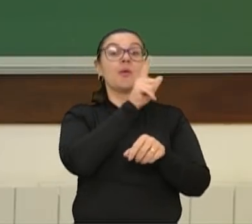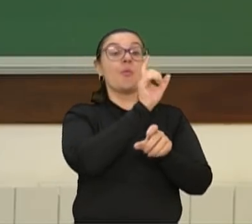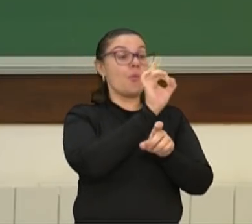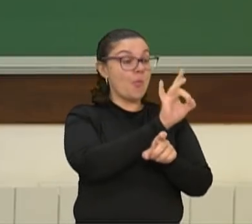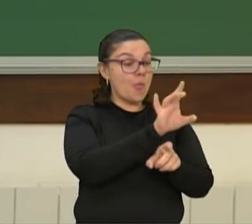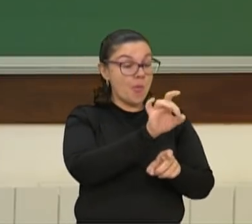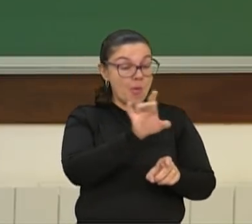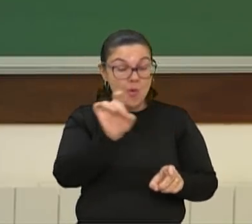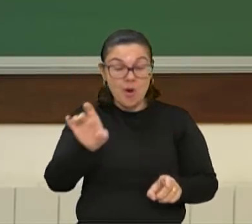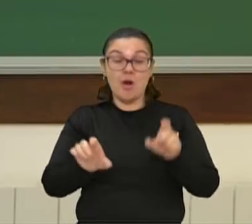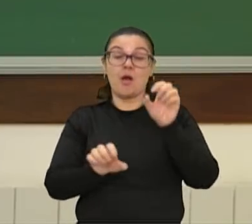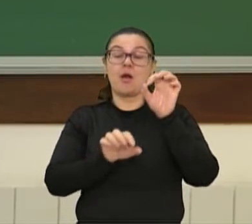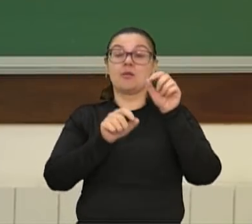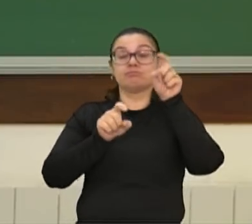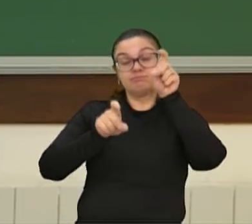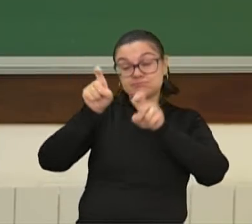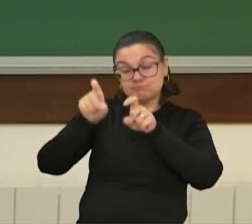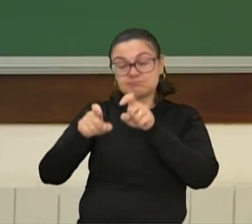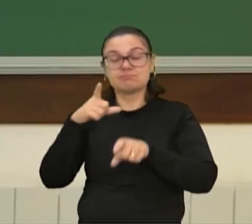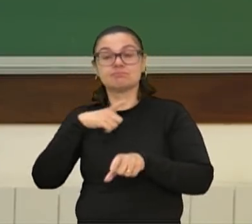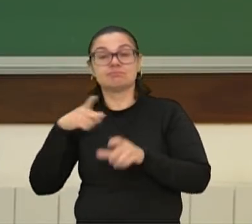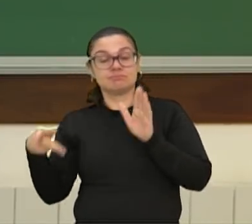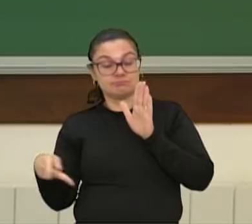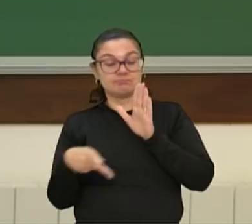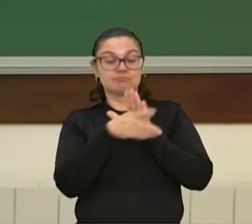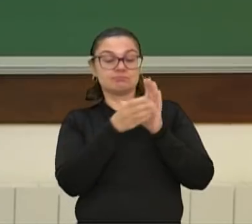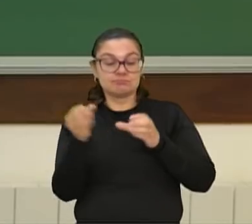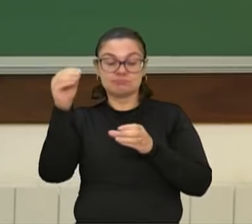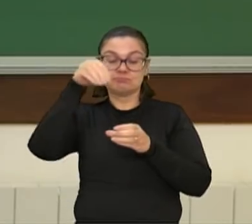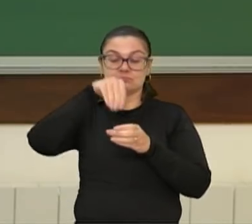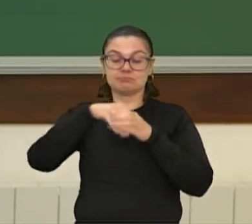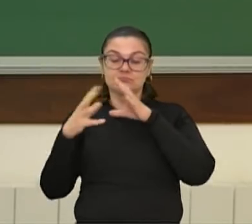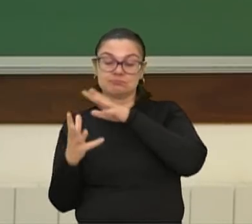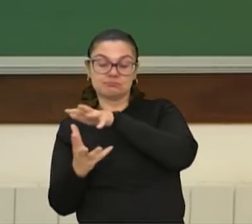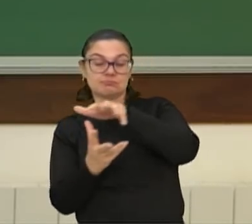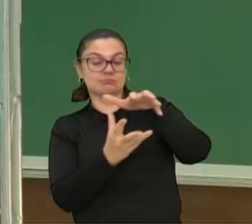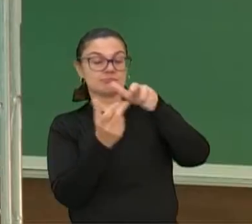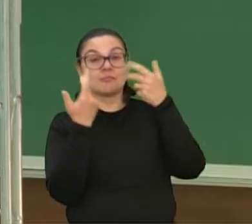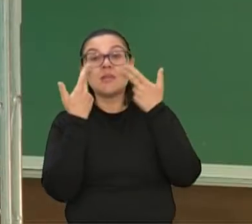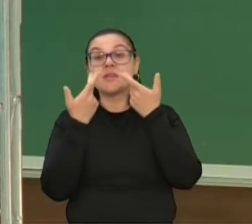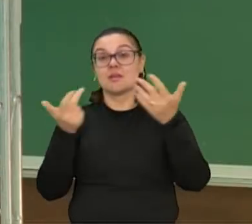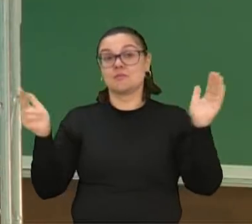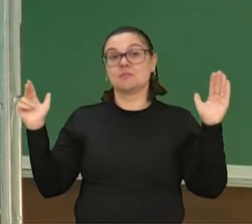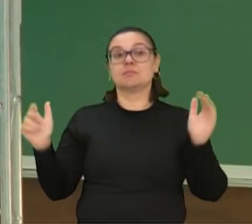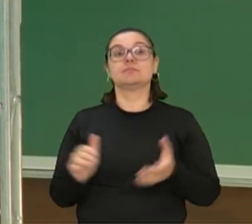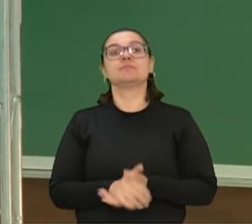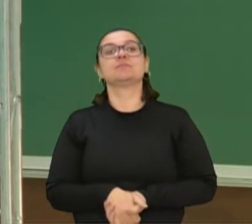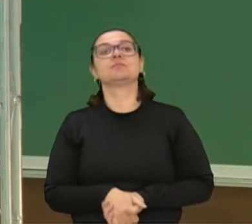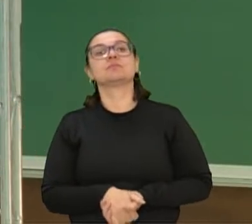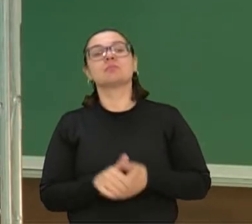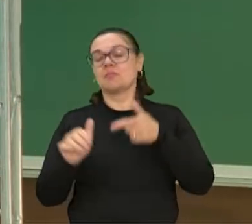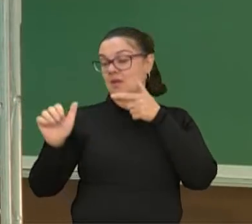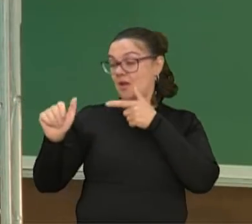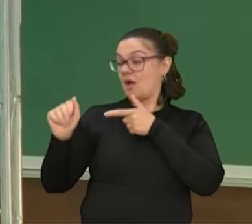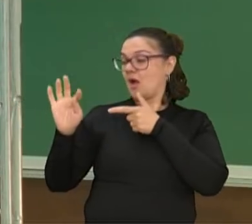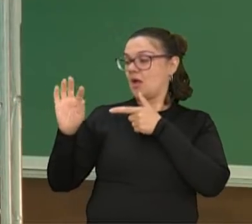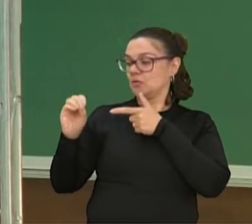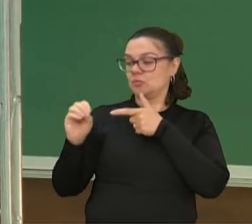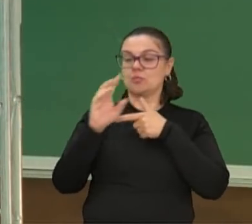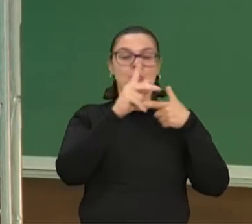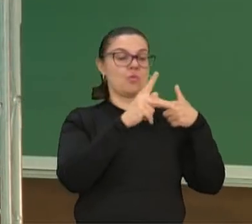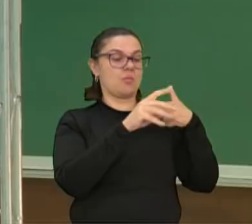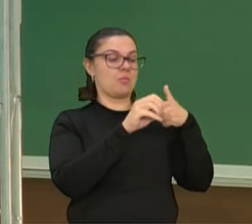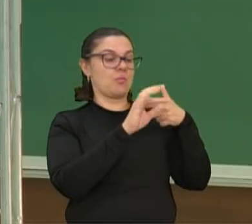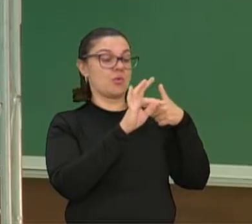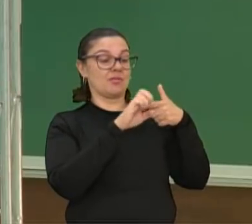tem a sua finalidade dentro dessa natureza. Ato e potência.